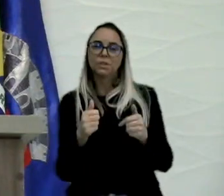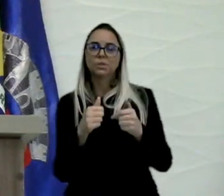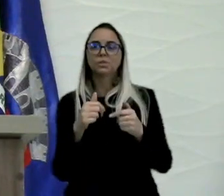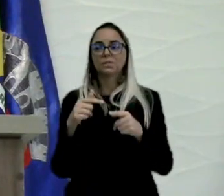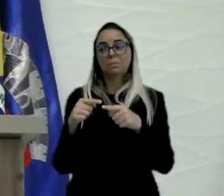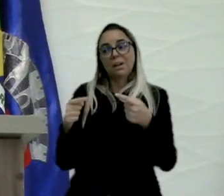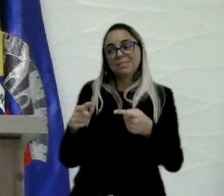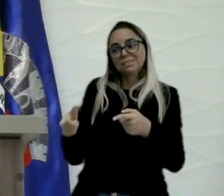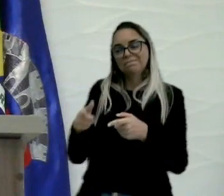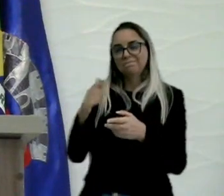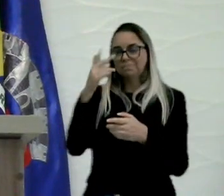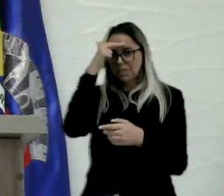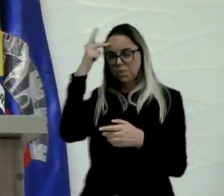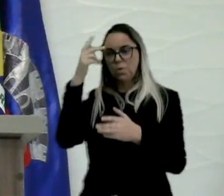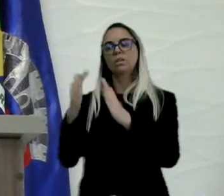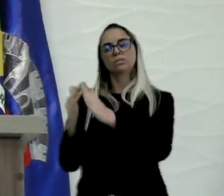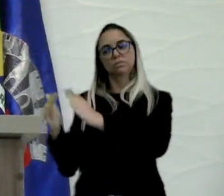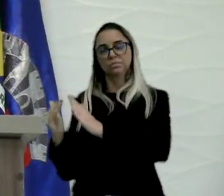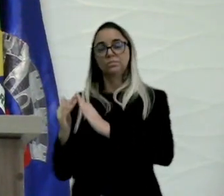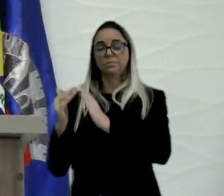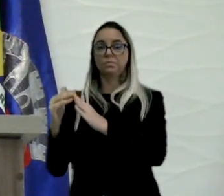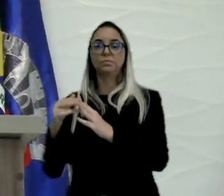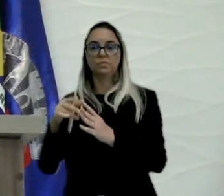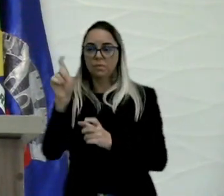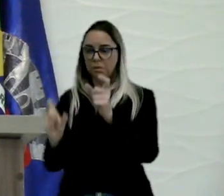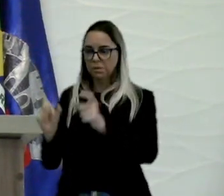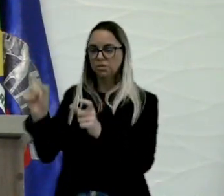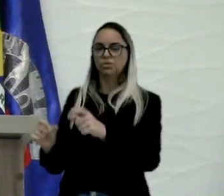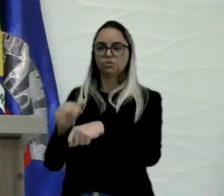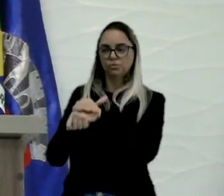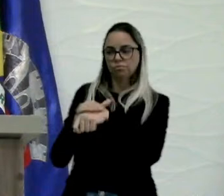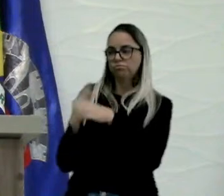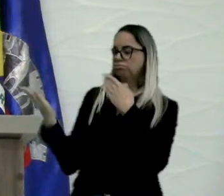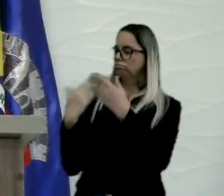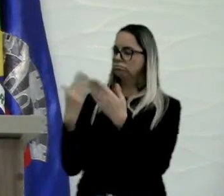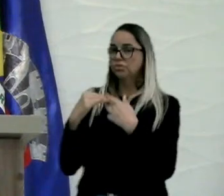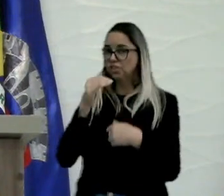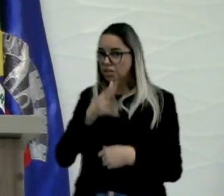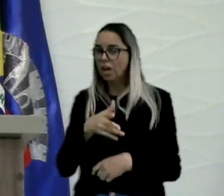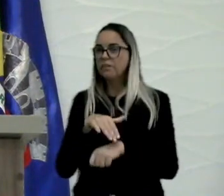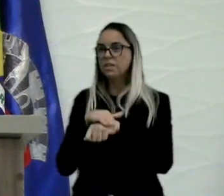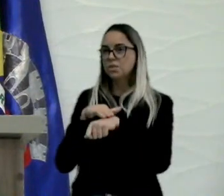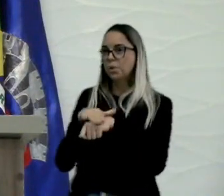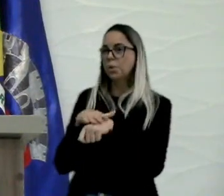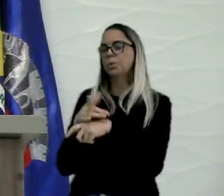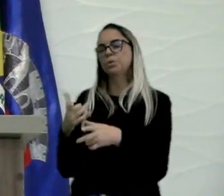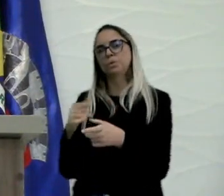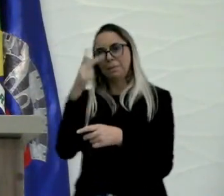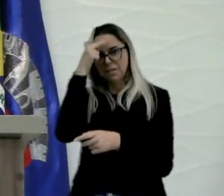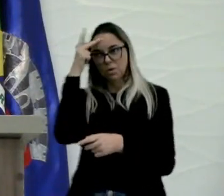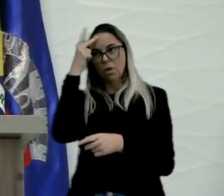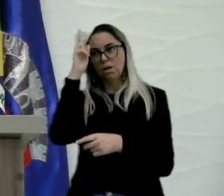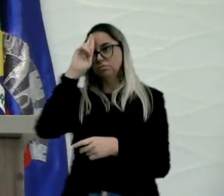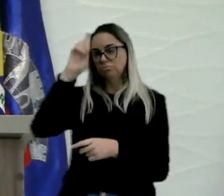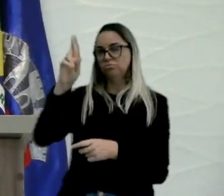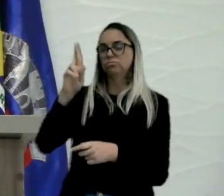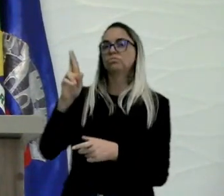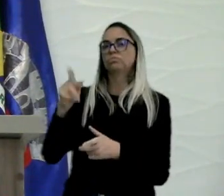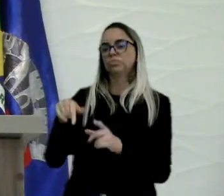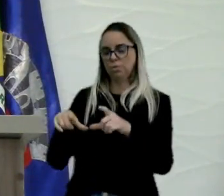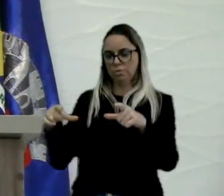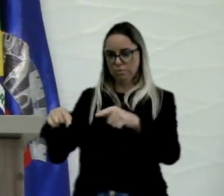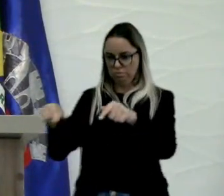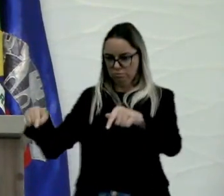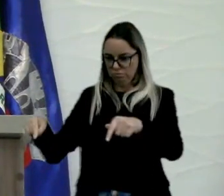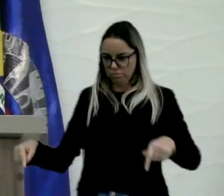moradores lá conversamos com cada pessoa conversamos também com o dono do terreno onde passa a rede de esgotamento